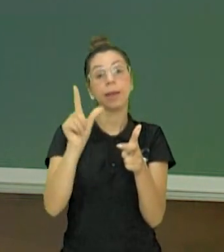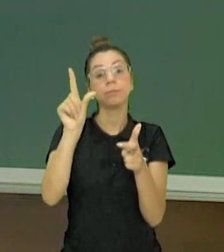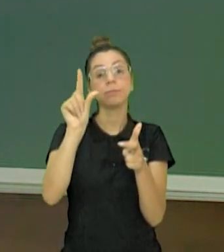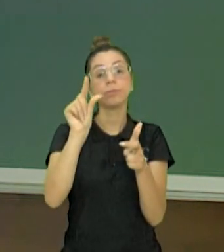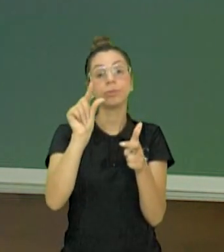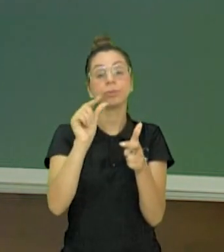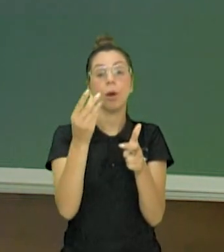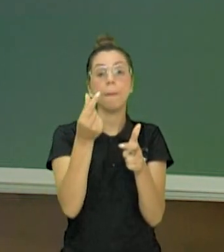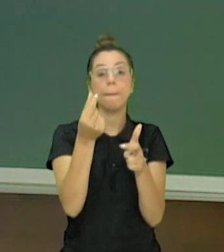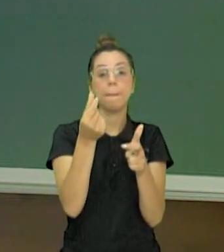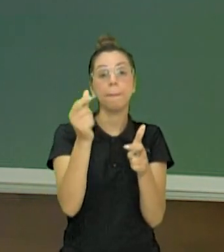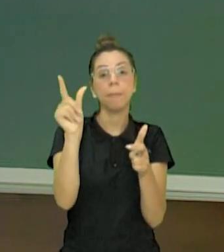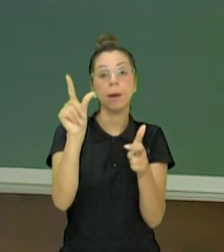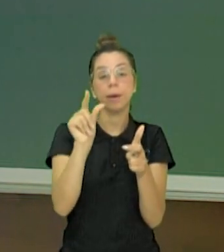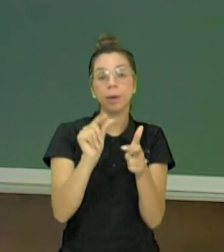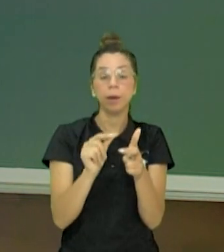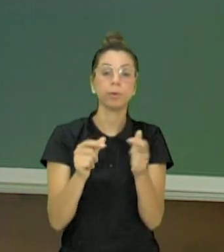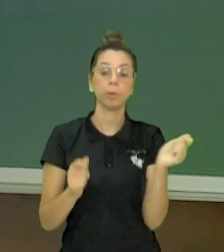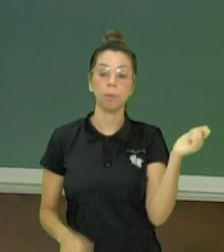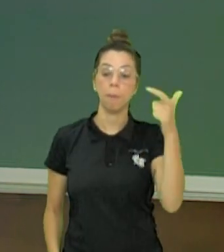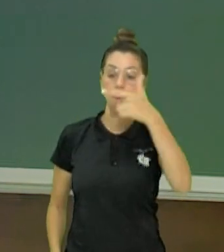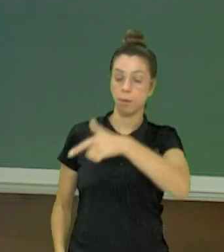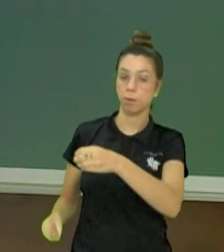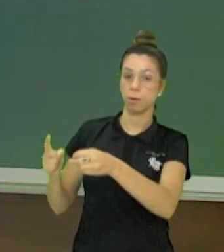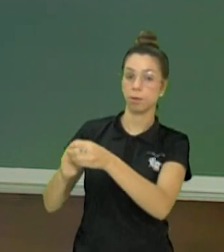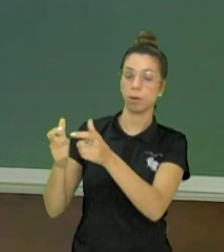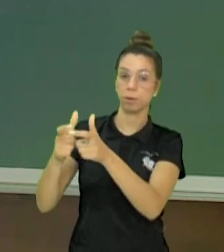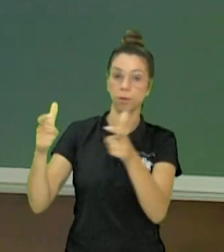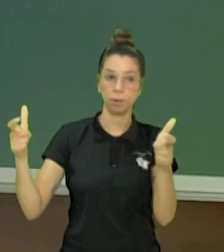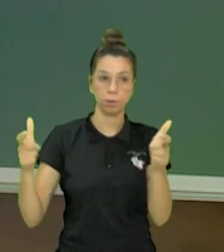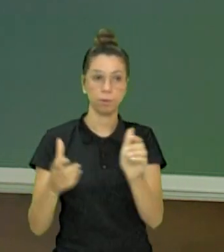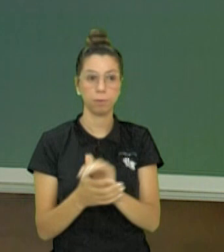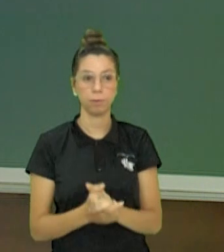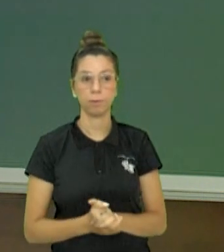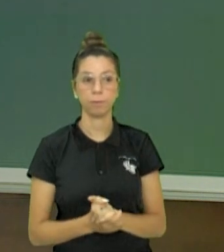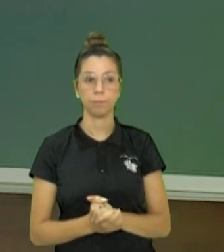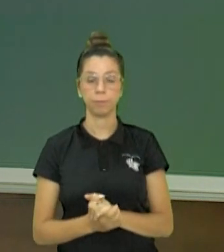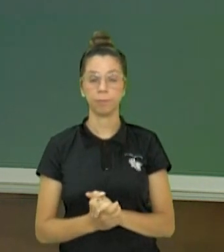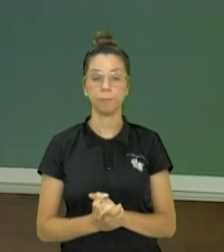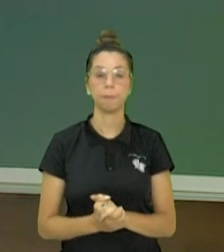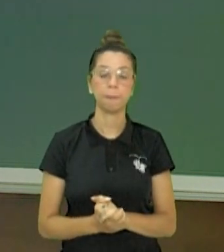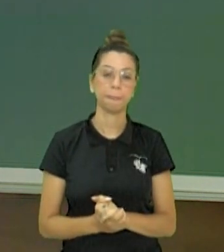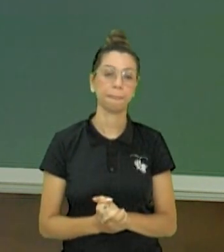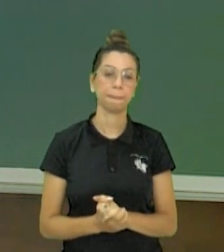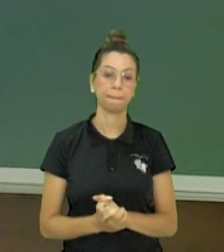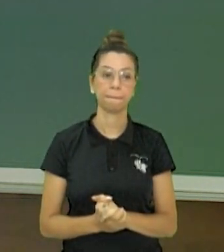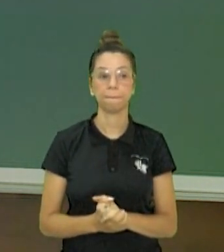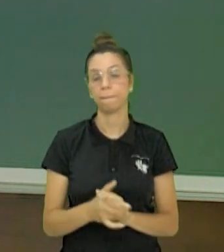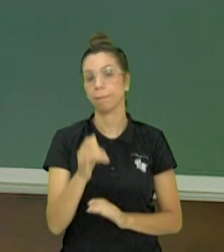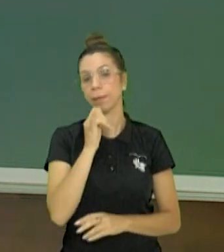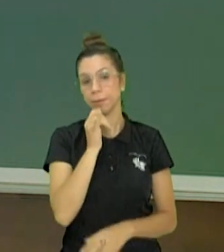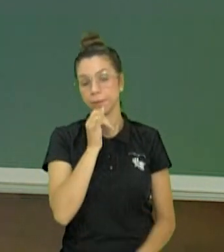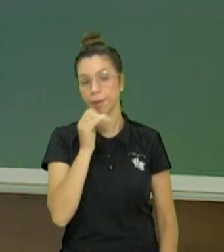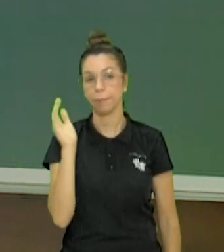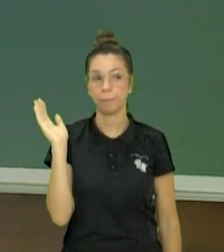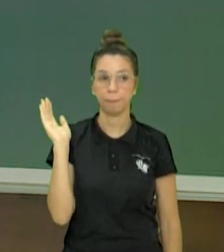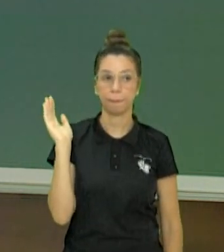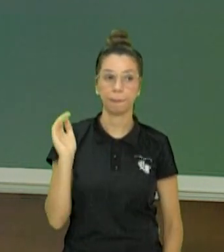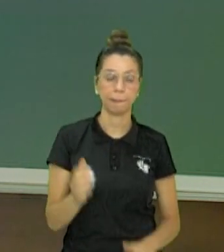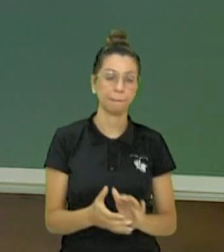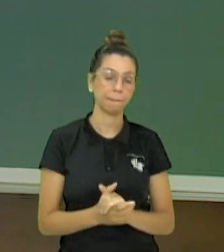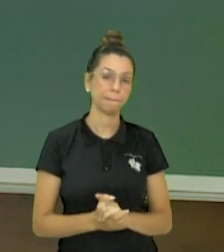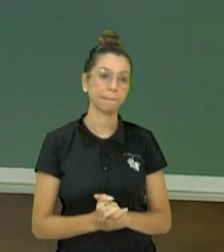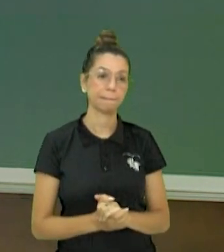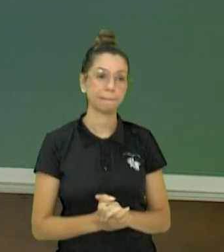grandes. Cheap significa barato. Cheaper, mais barato. Por exemplo,